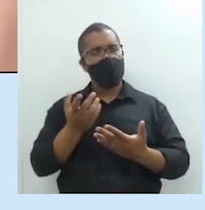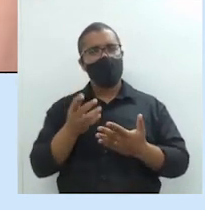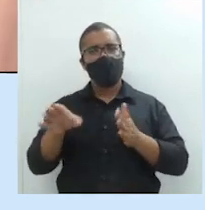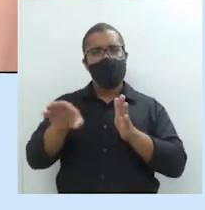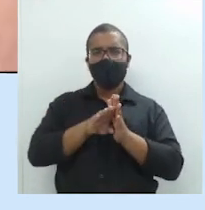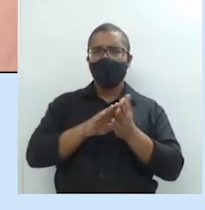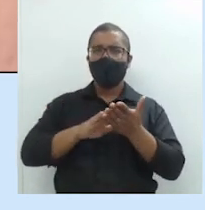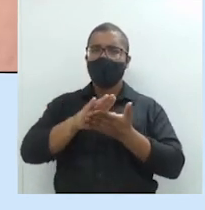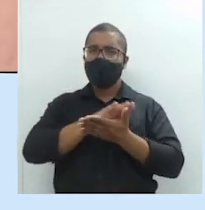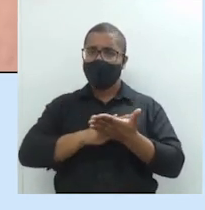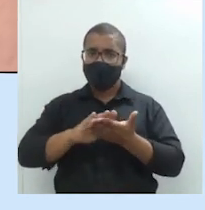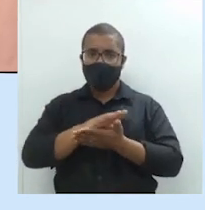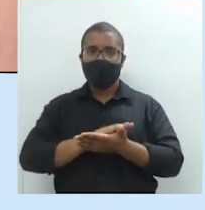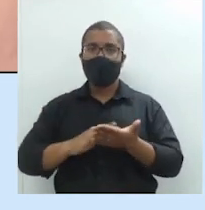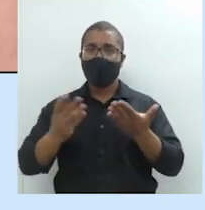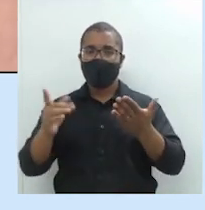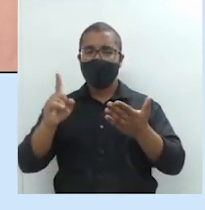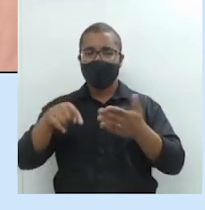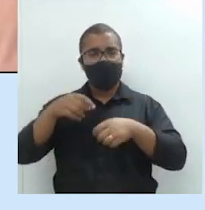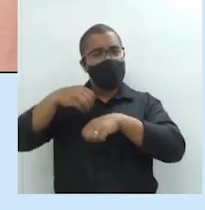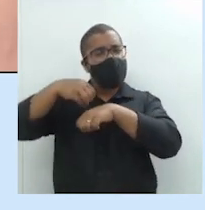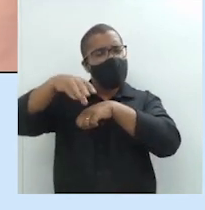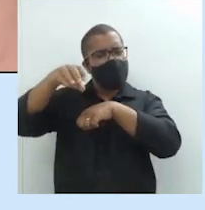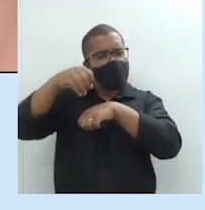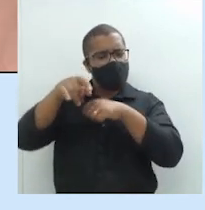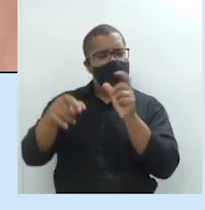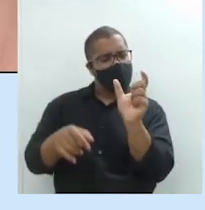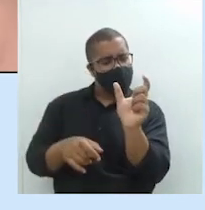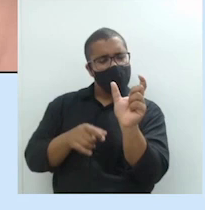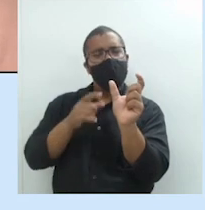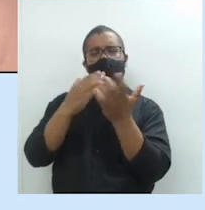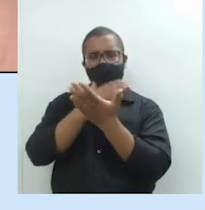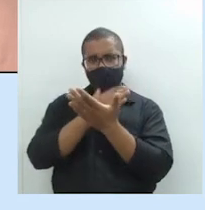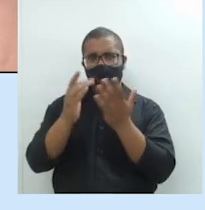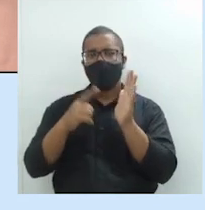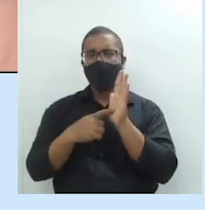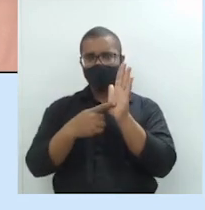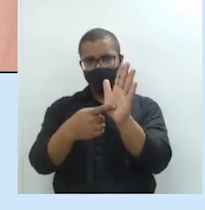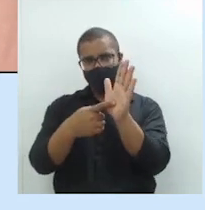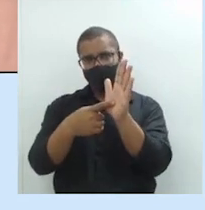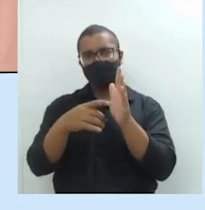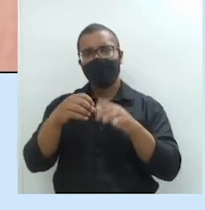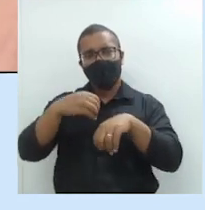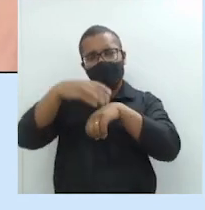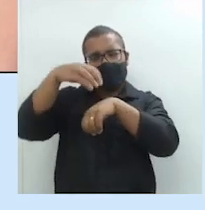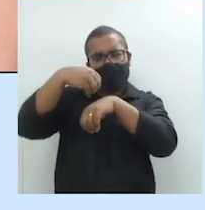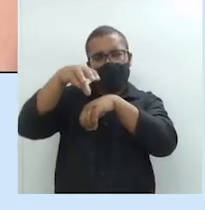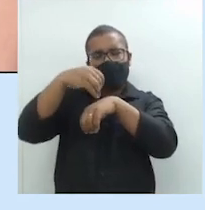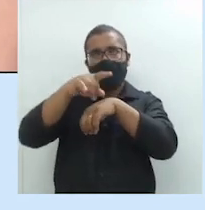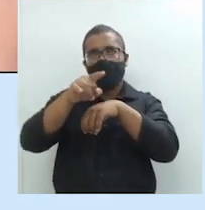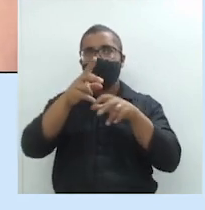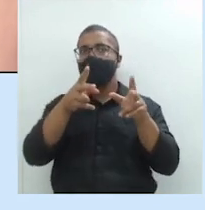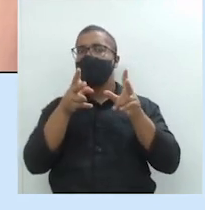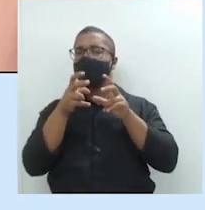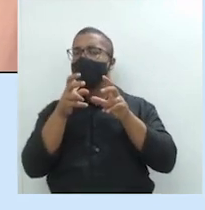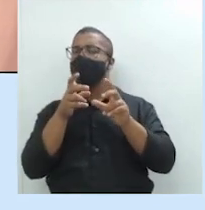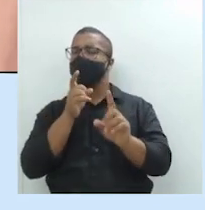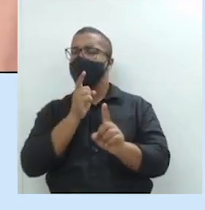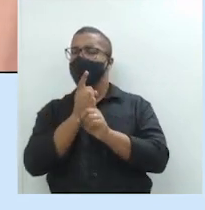bem, são pistas que o texto dá muitas vezes, que nós entendemos o quê?